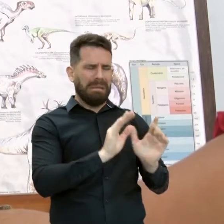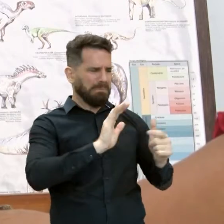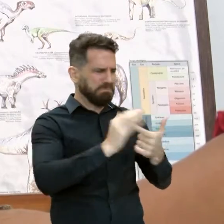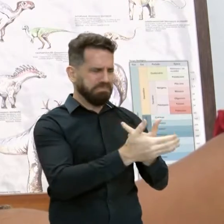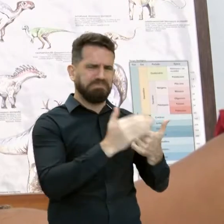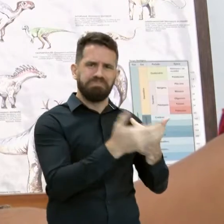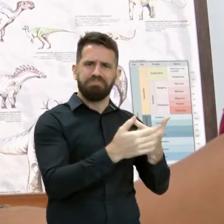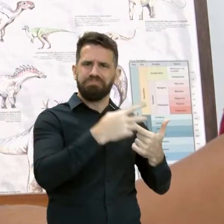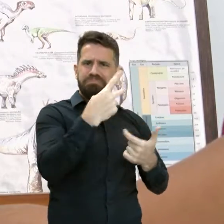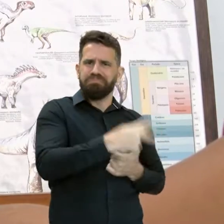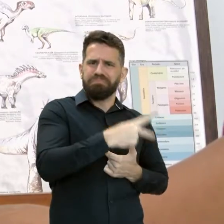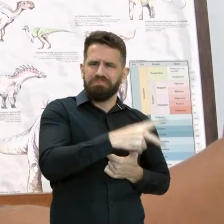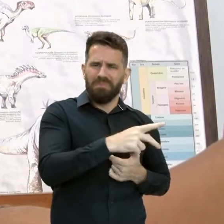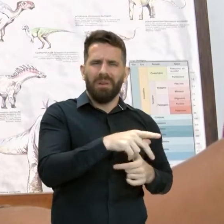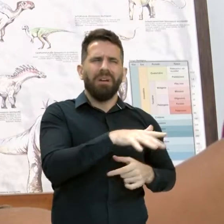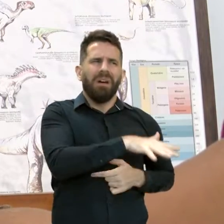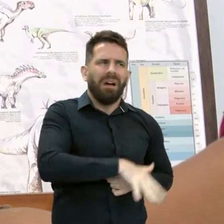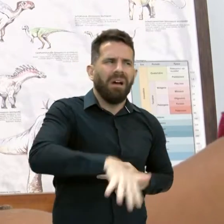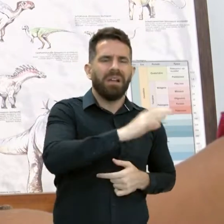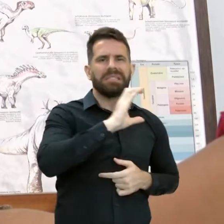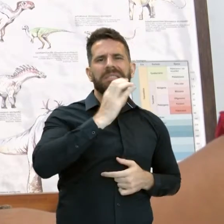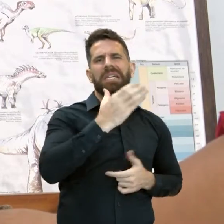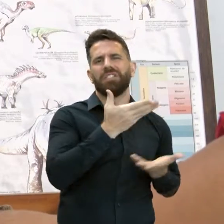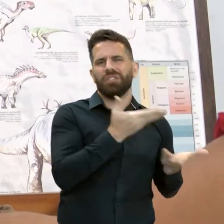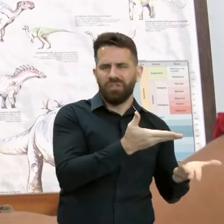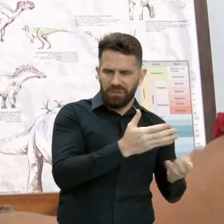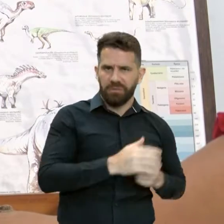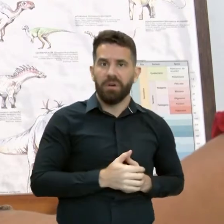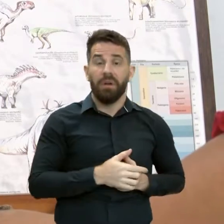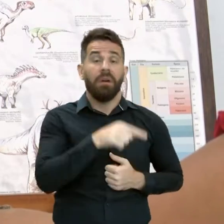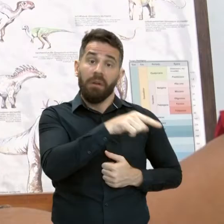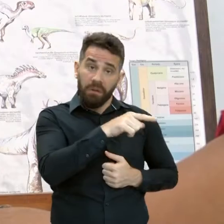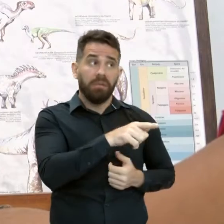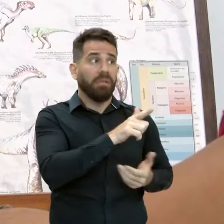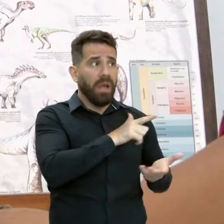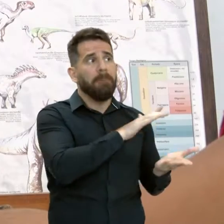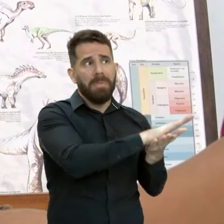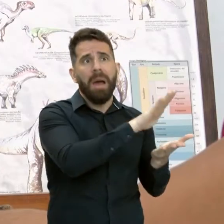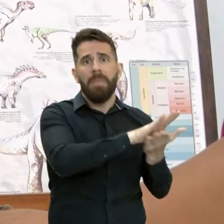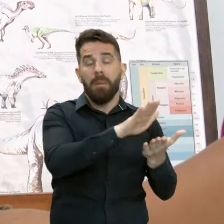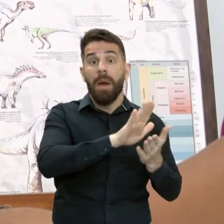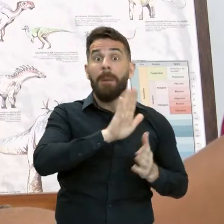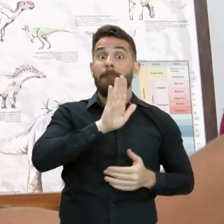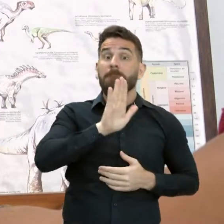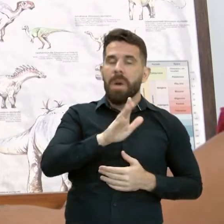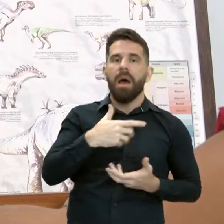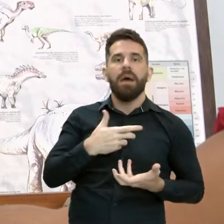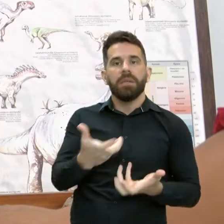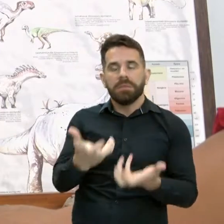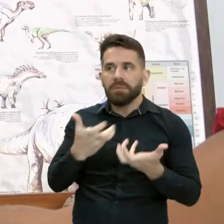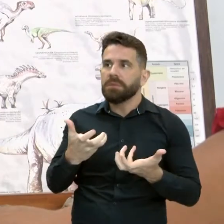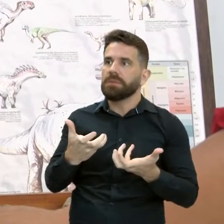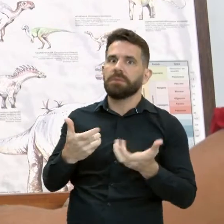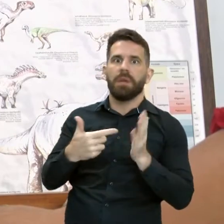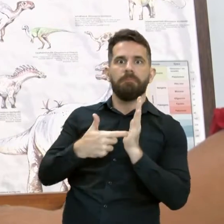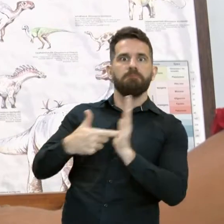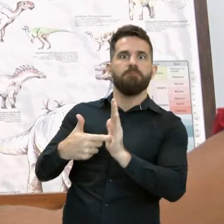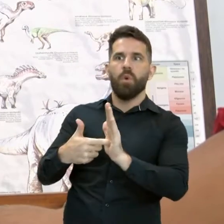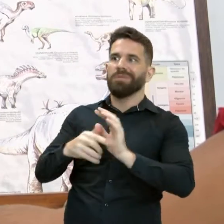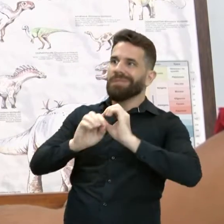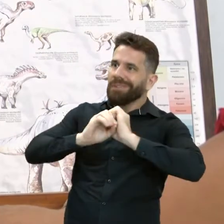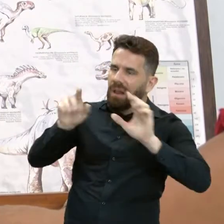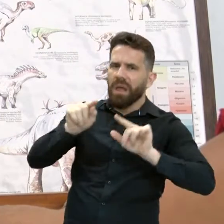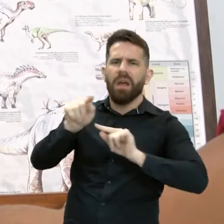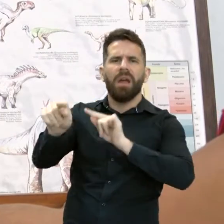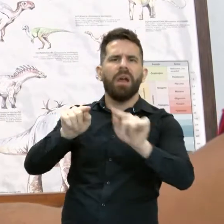aos próprios cientistas. Então, com a divulgação científica, nós conseguimos quebrar essa barreira entre a universidade